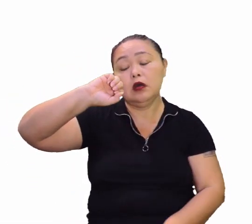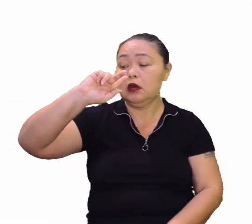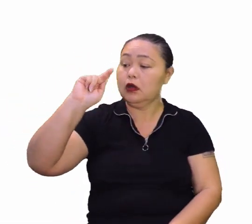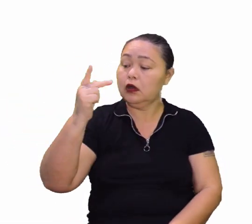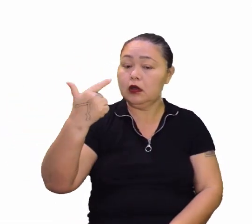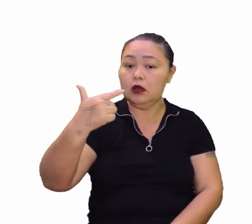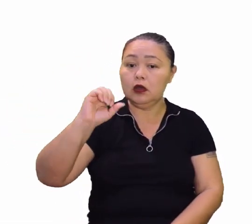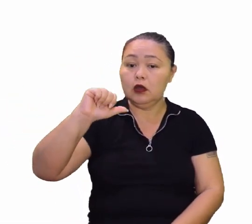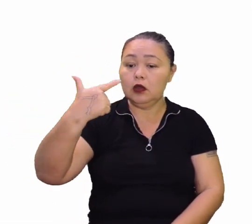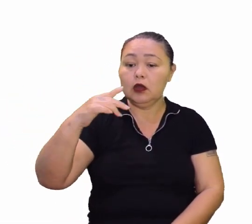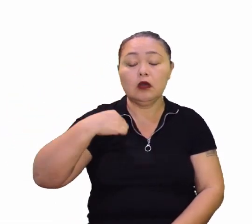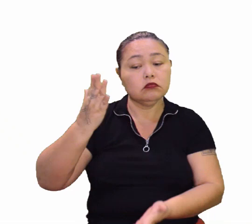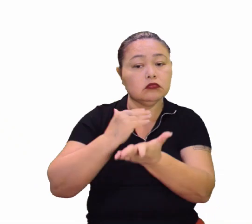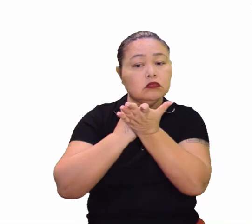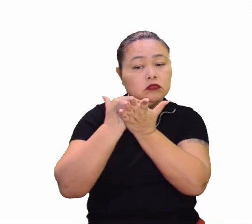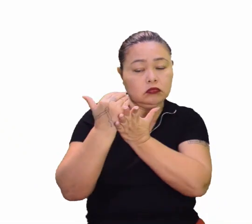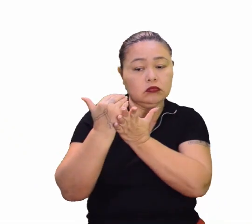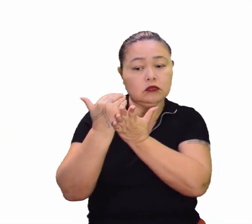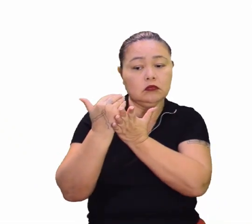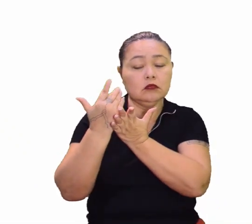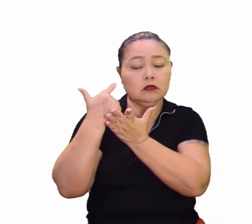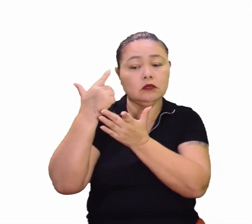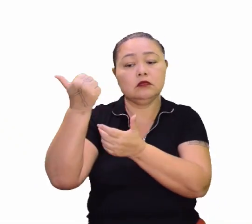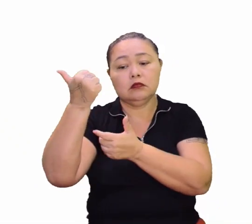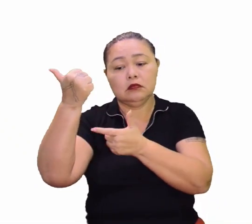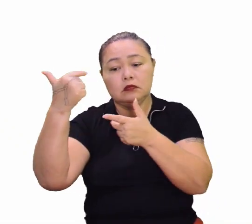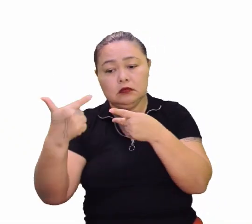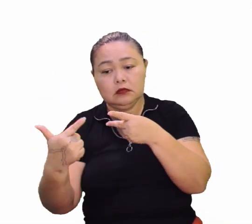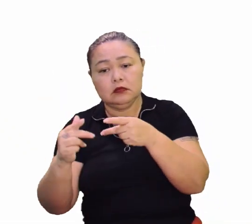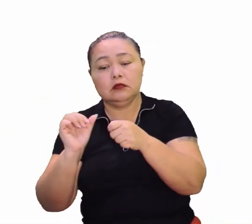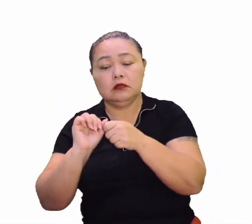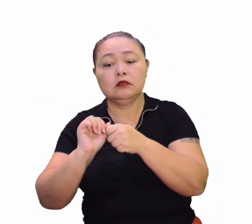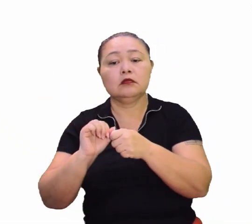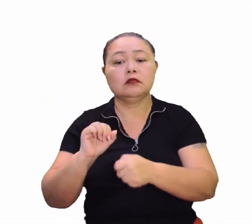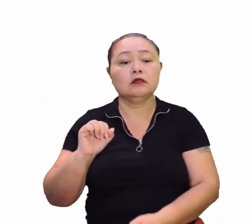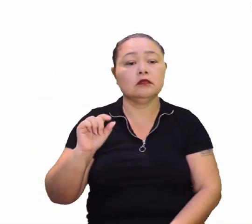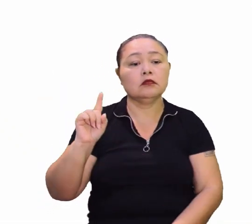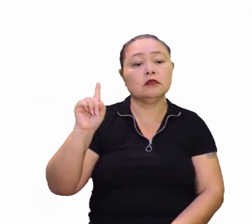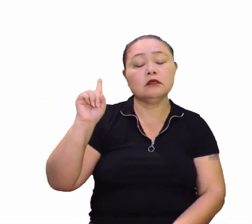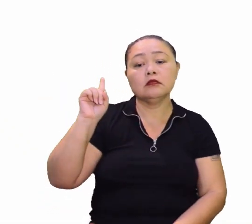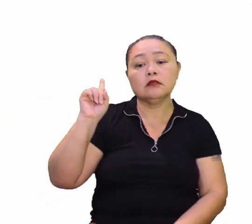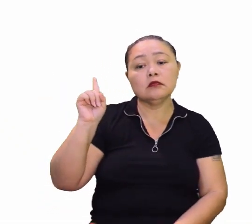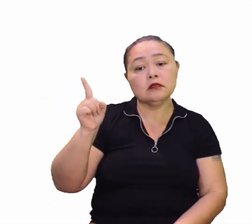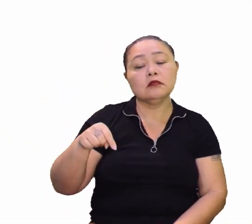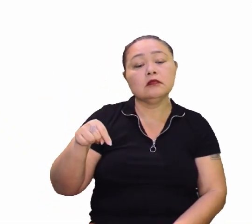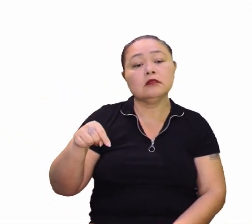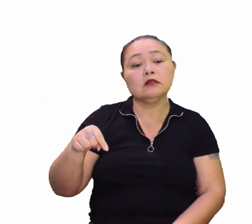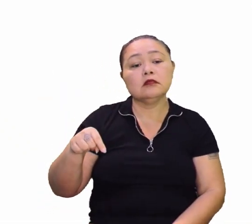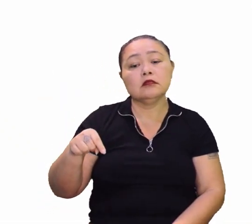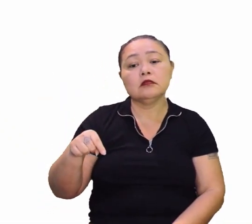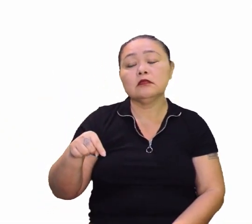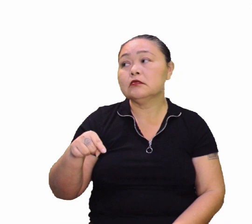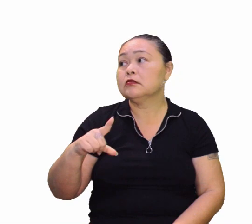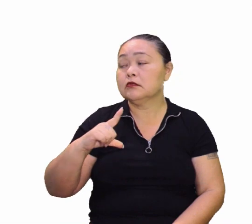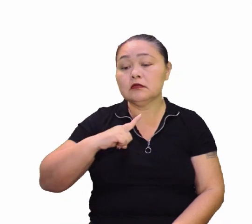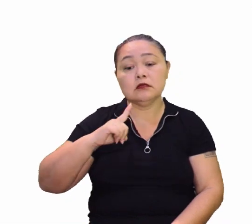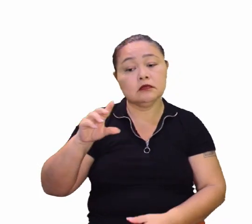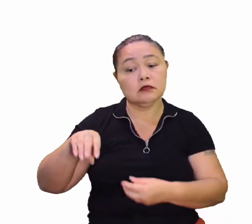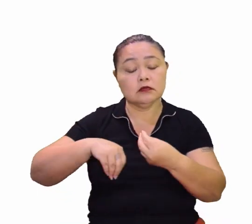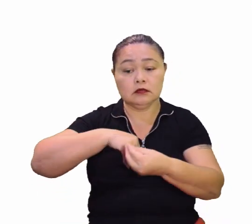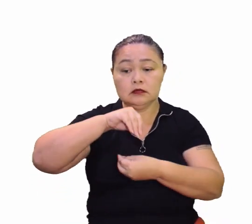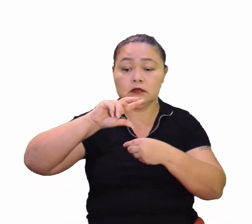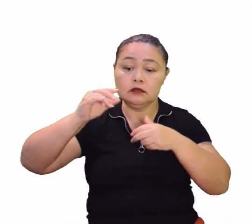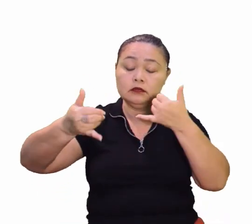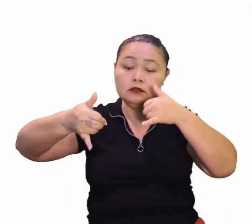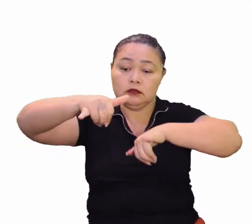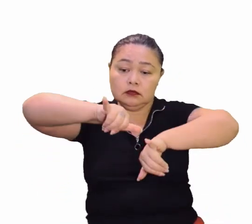sulfúrico. Que a gente viu lá no início, né? Aquela questão da primária, né? Primário com secundário. Secundária. Então, no primário que vai haver uma